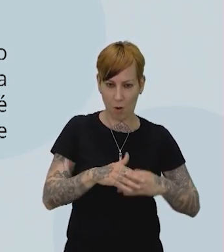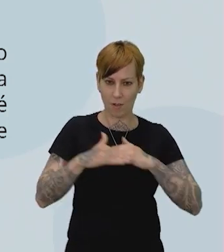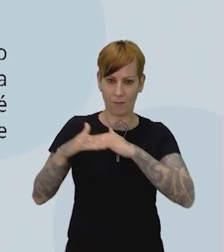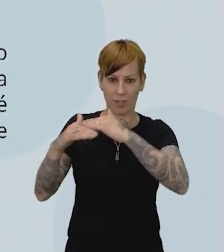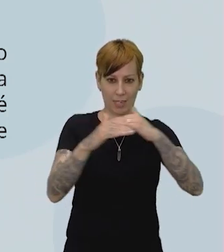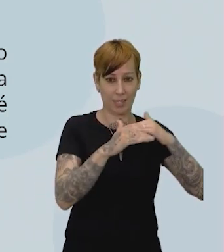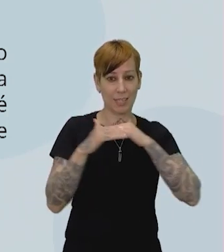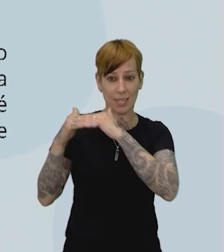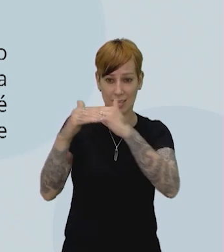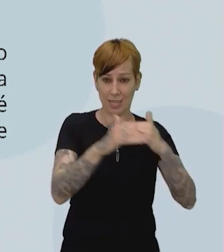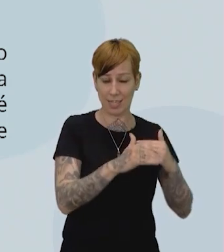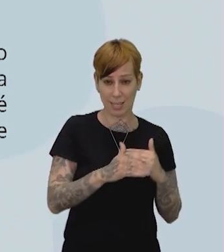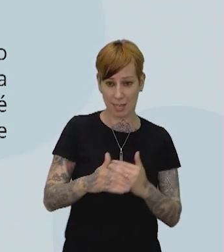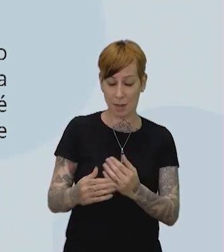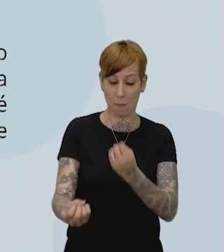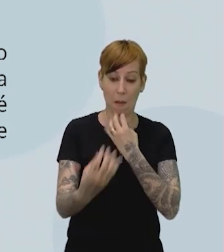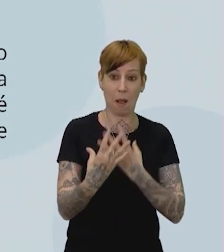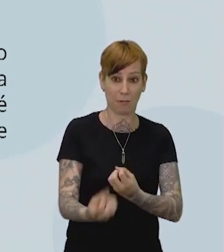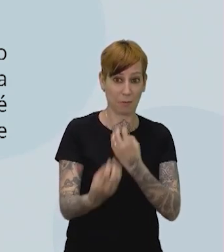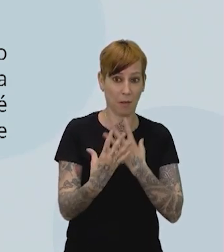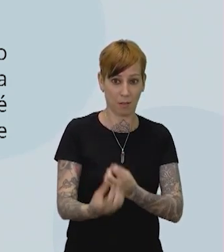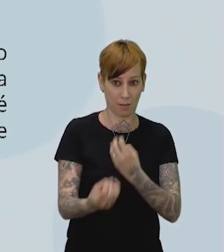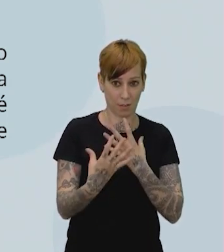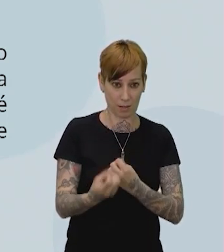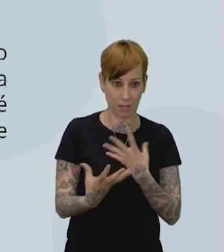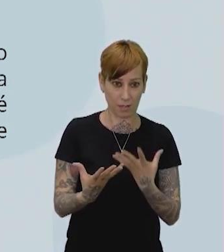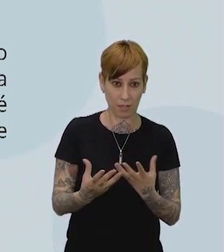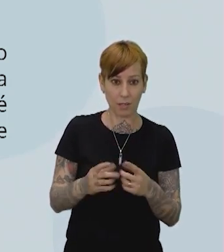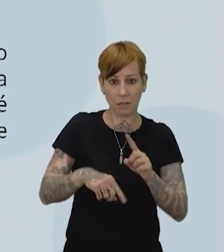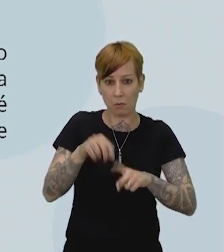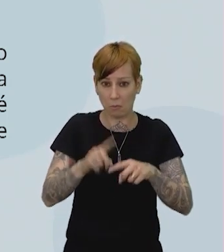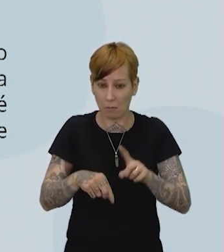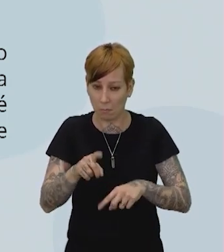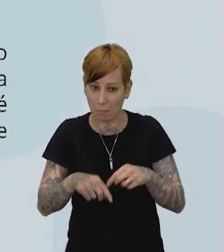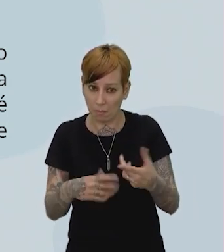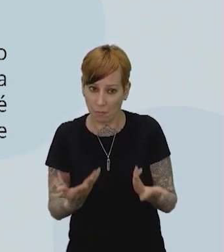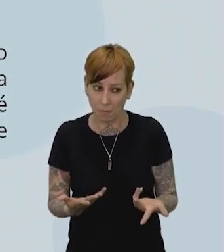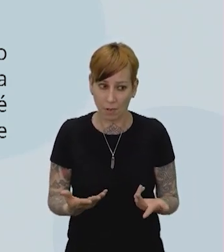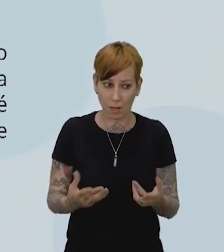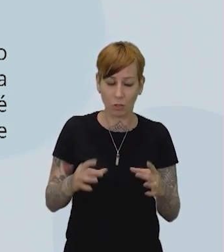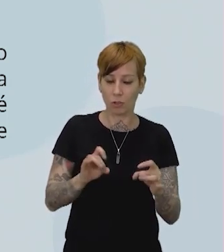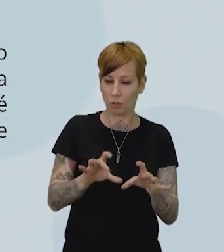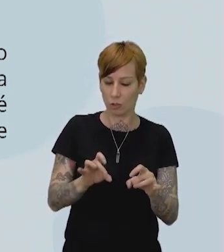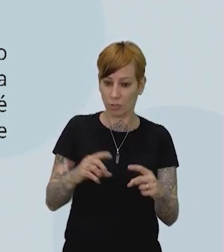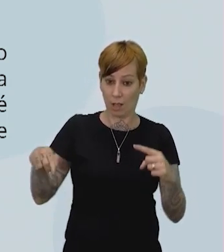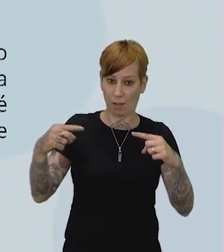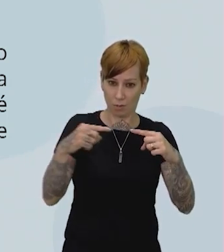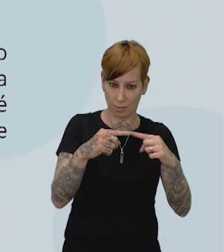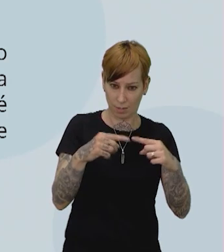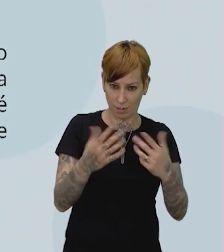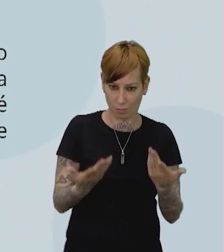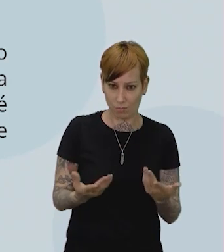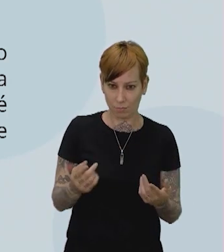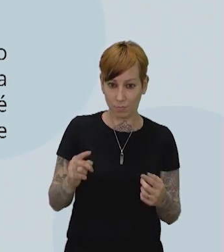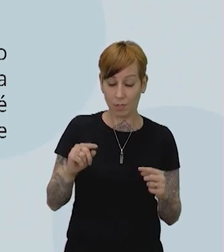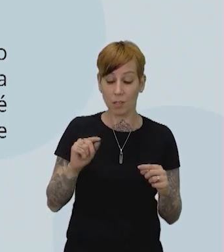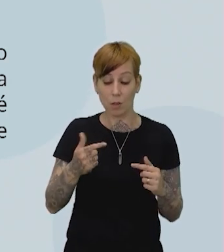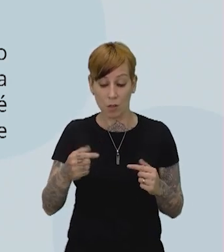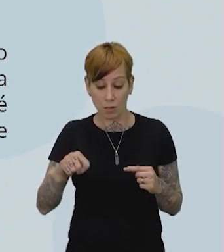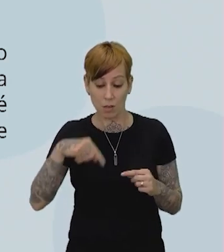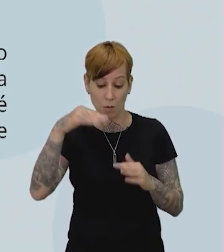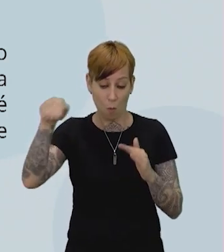grande quantidade de informação, intencionalidade dos objetos técnicos. Quanto a esse último aspecto, isso